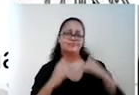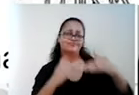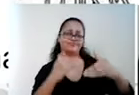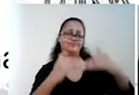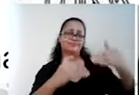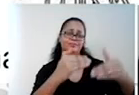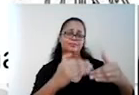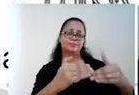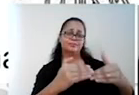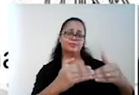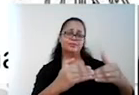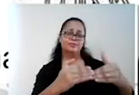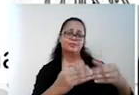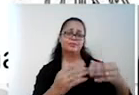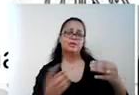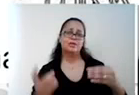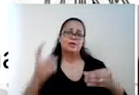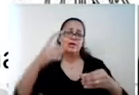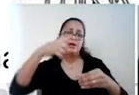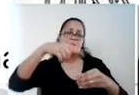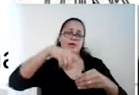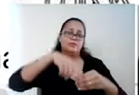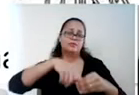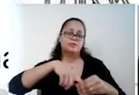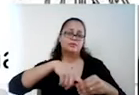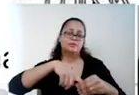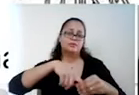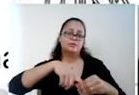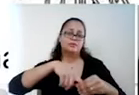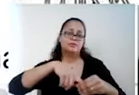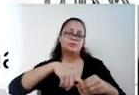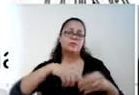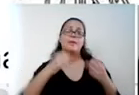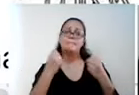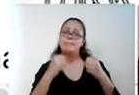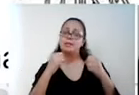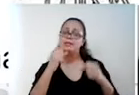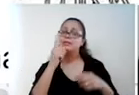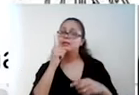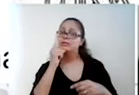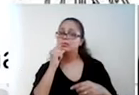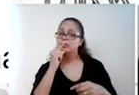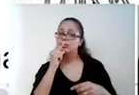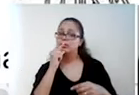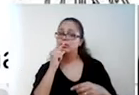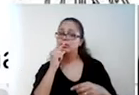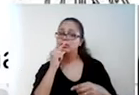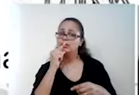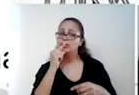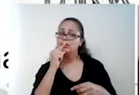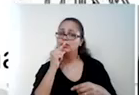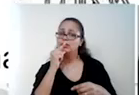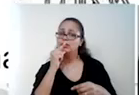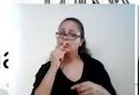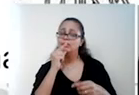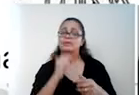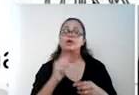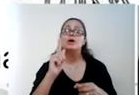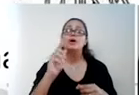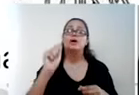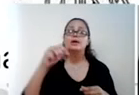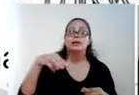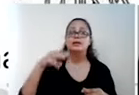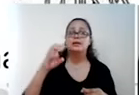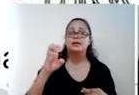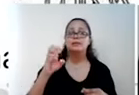a fecundação das células sexuais, depende de água. O anterozoide, o gameta masculino, para chegar até a